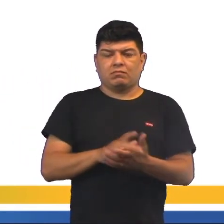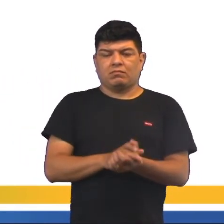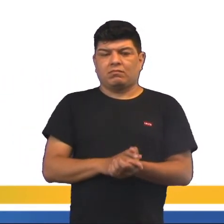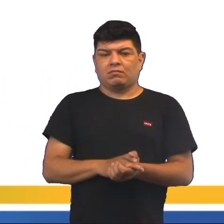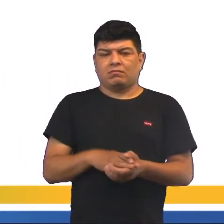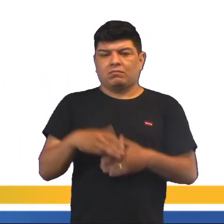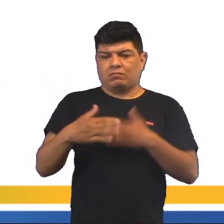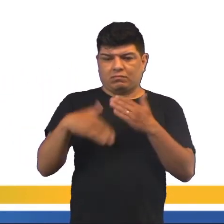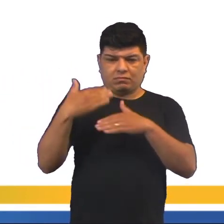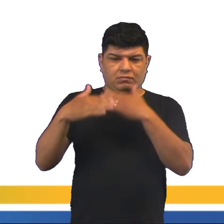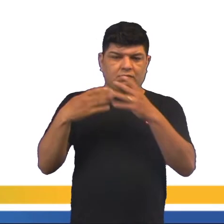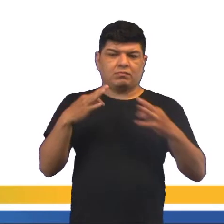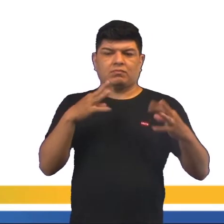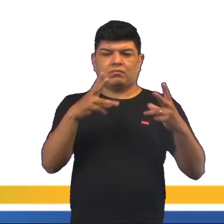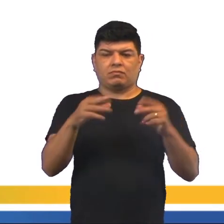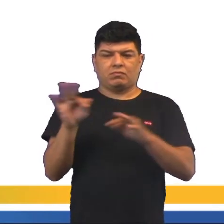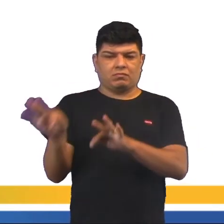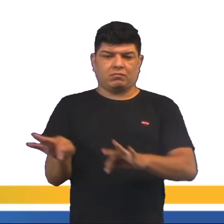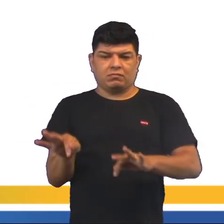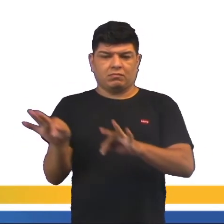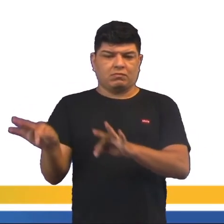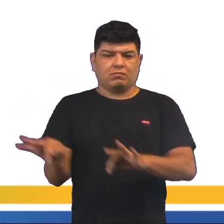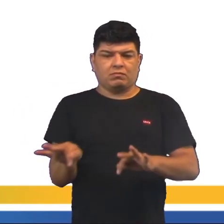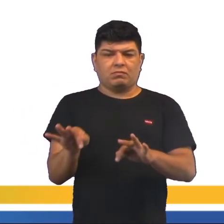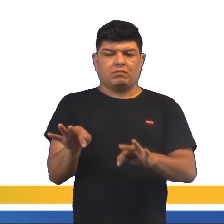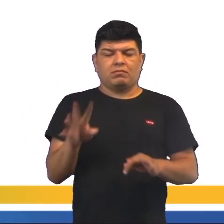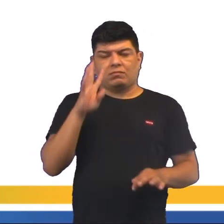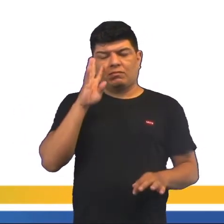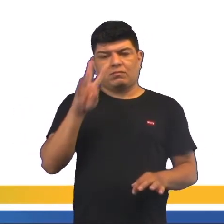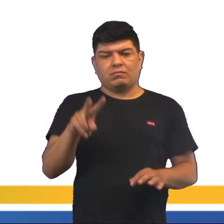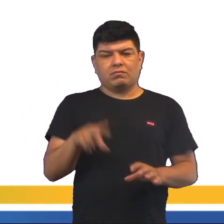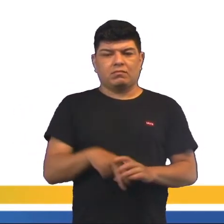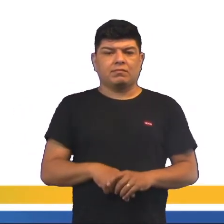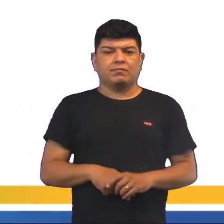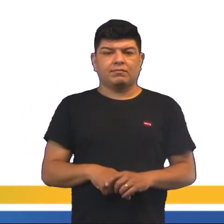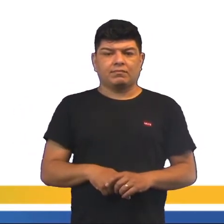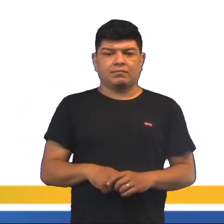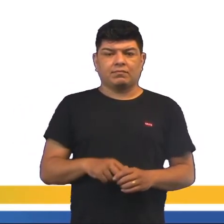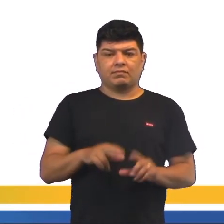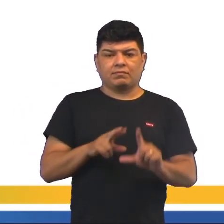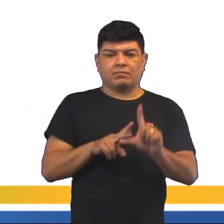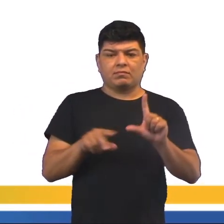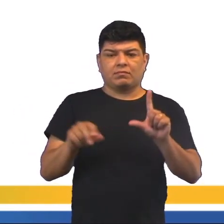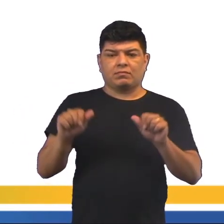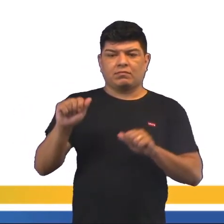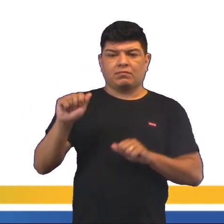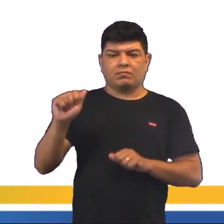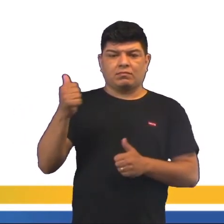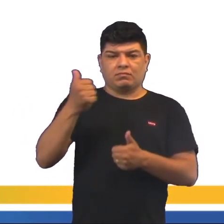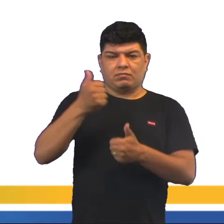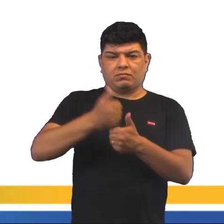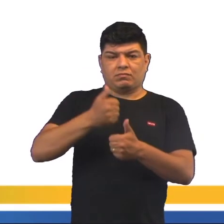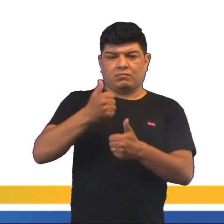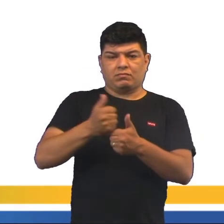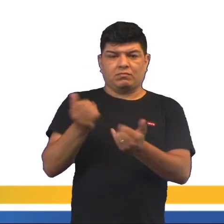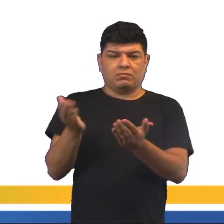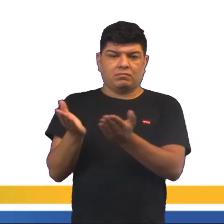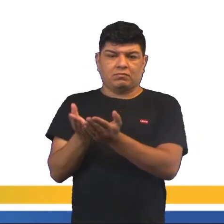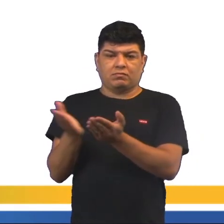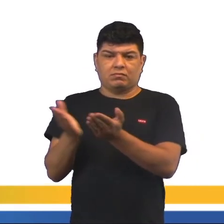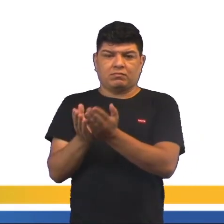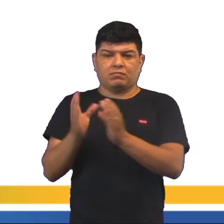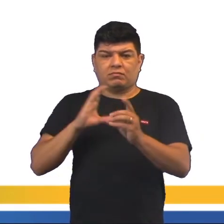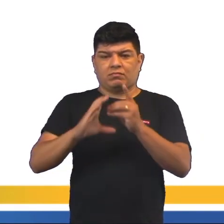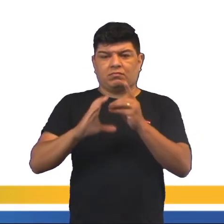ali desse processo de feudalização que nós acabamos de falar. Letra A, substituição do